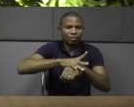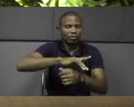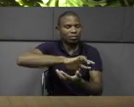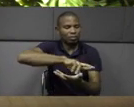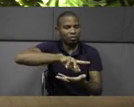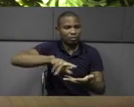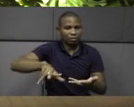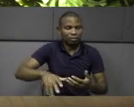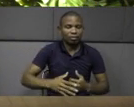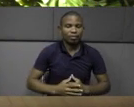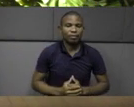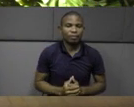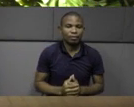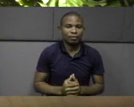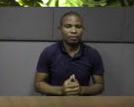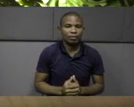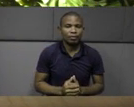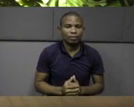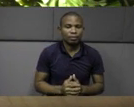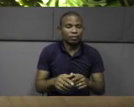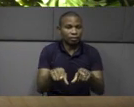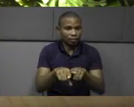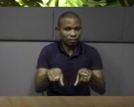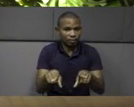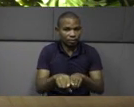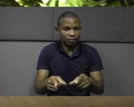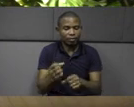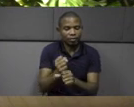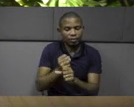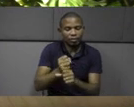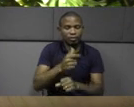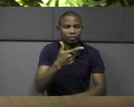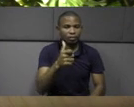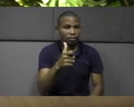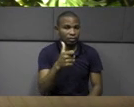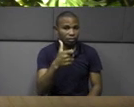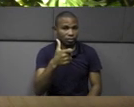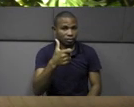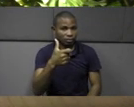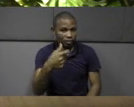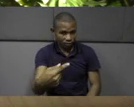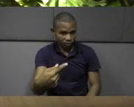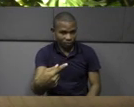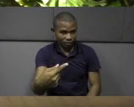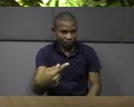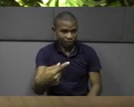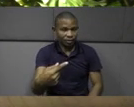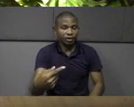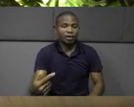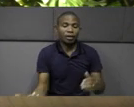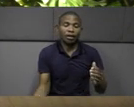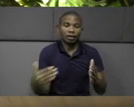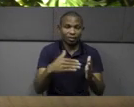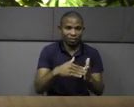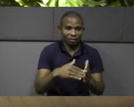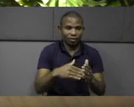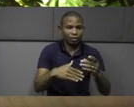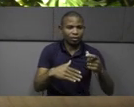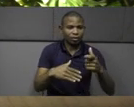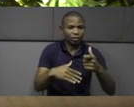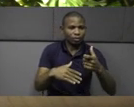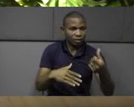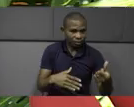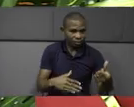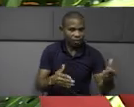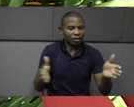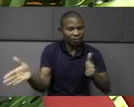e aí tanto em 2016 e 2017 perdão até 2016 que acho que é um marco nacional